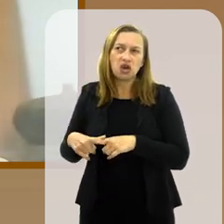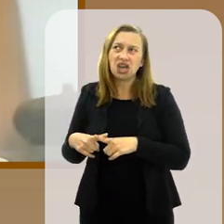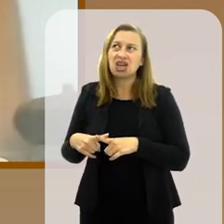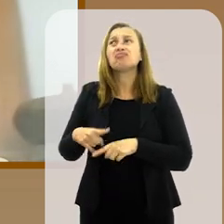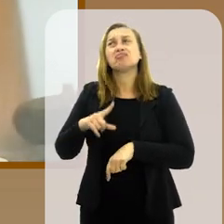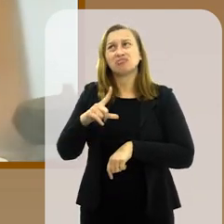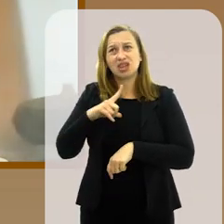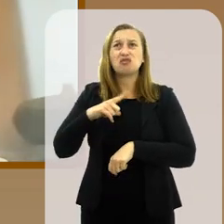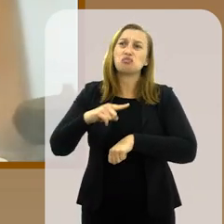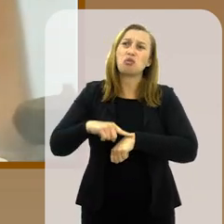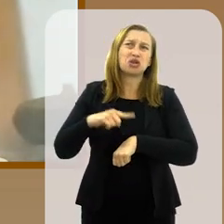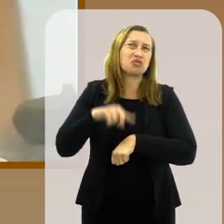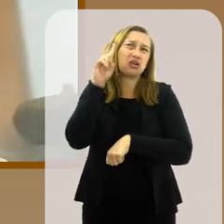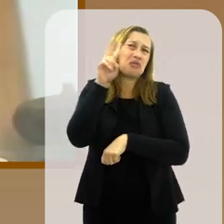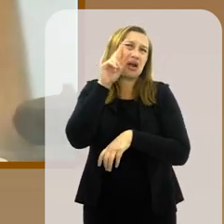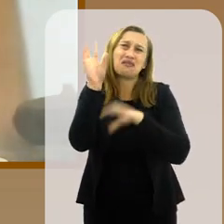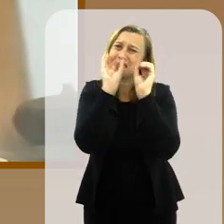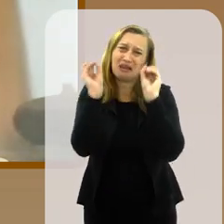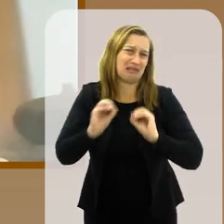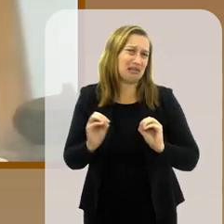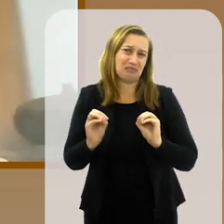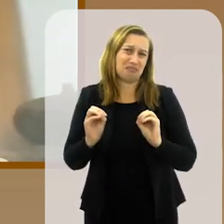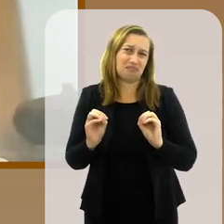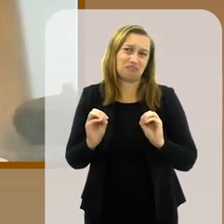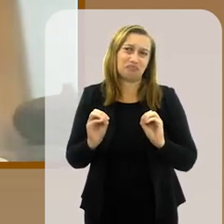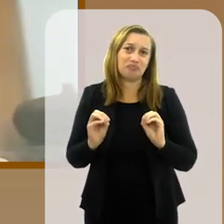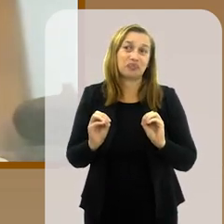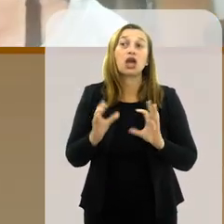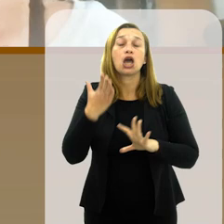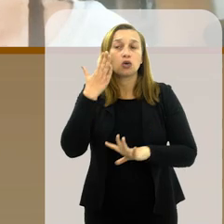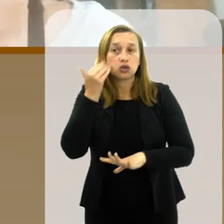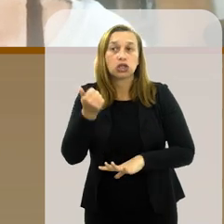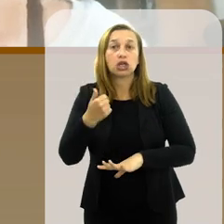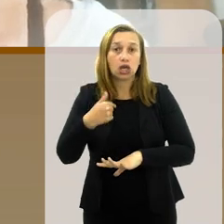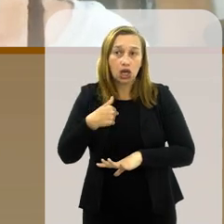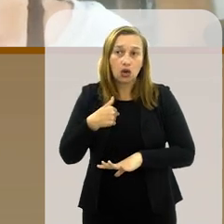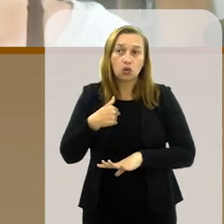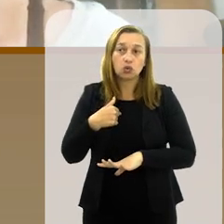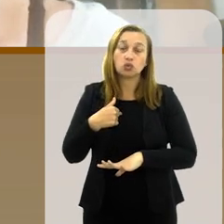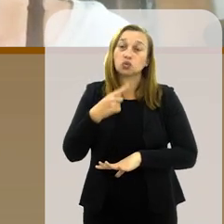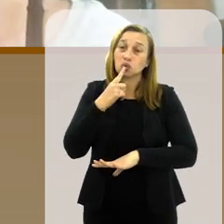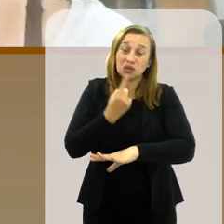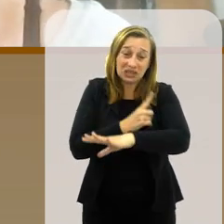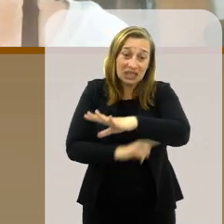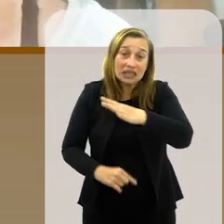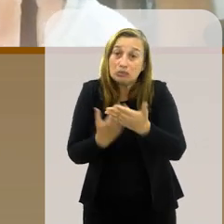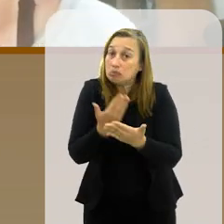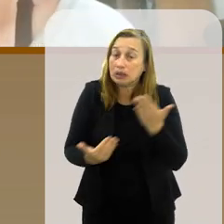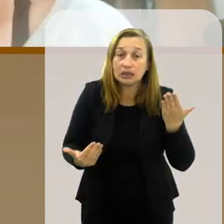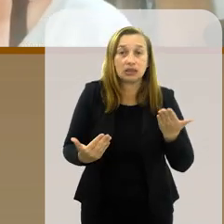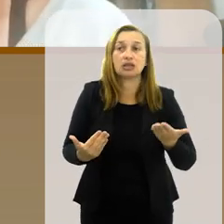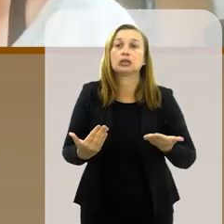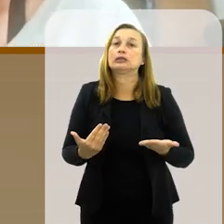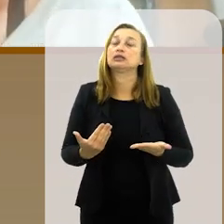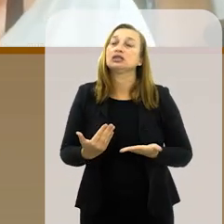a partir de certo momento eu não lembro mais. É, eu sei que eu perdi muito, muito, muito